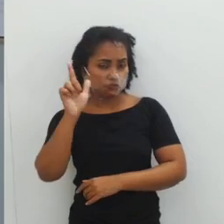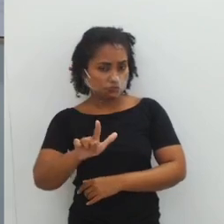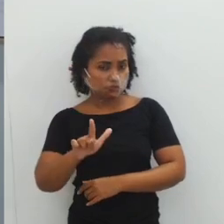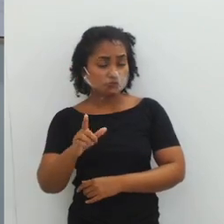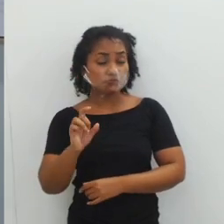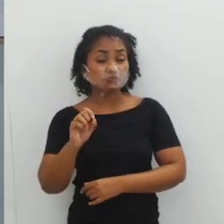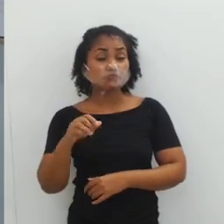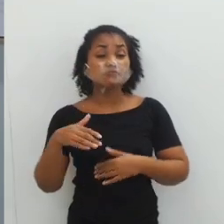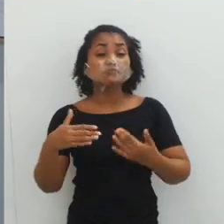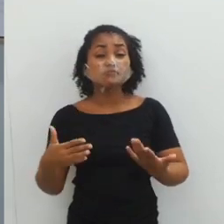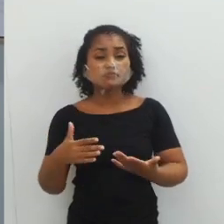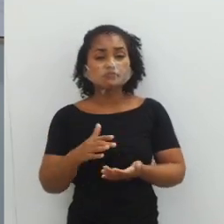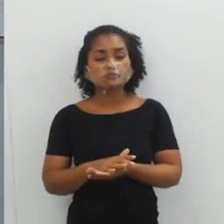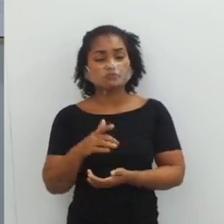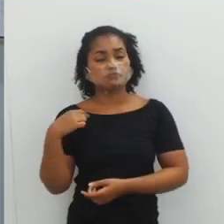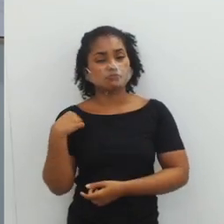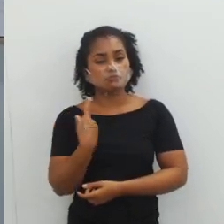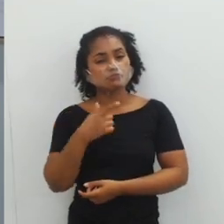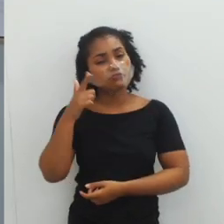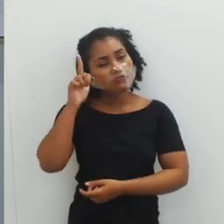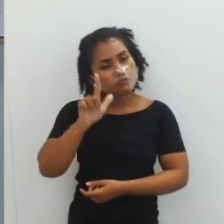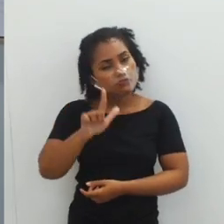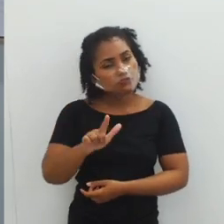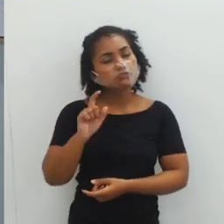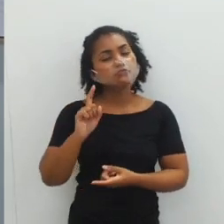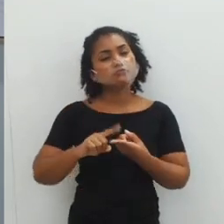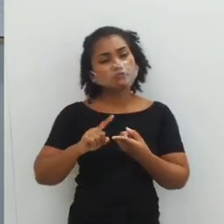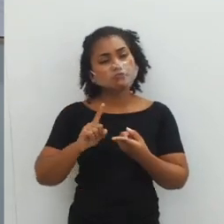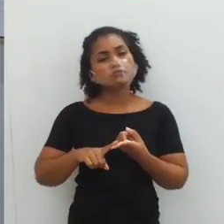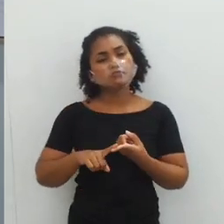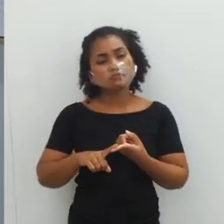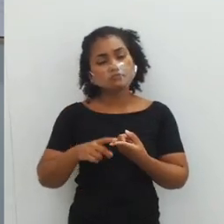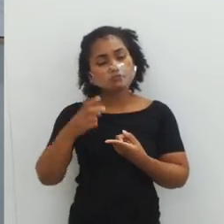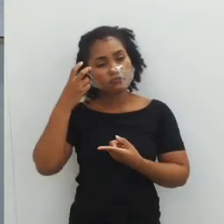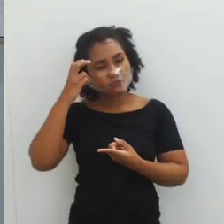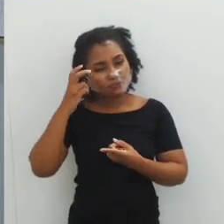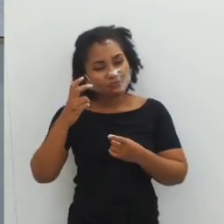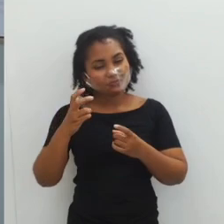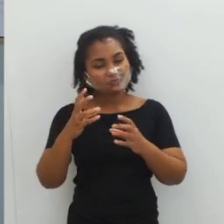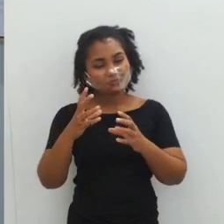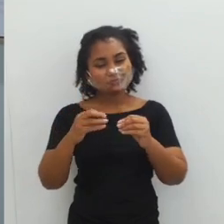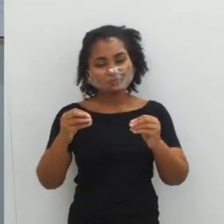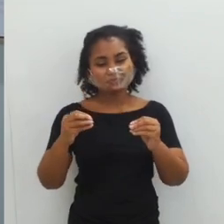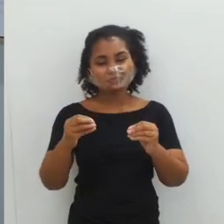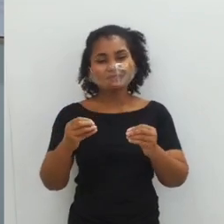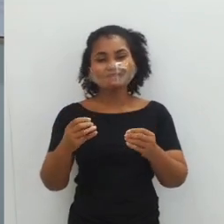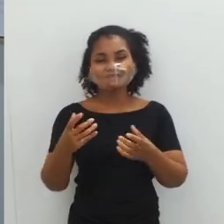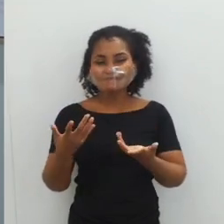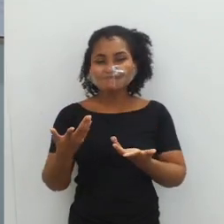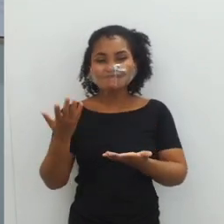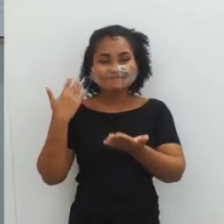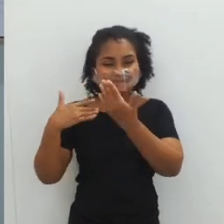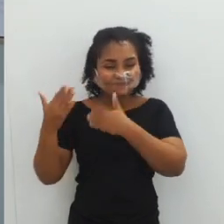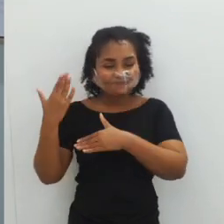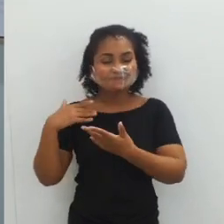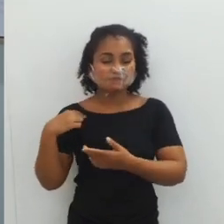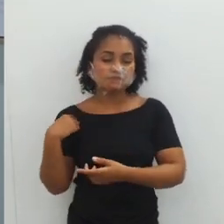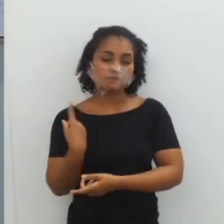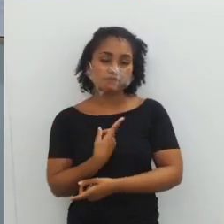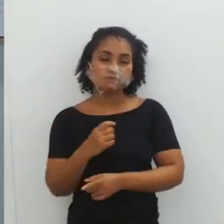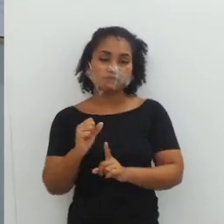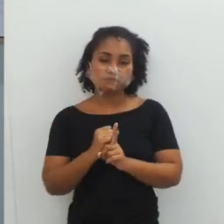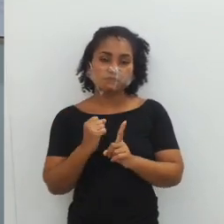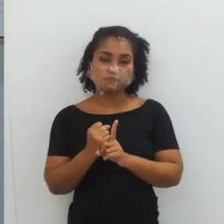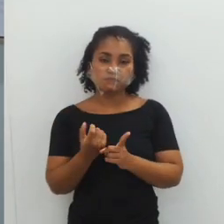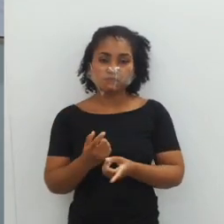desigualdades quando a gente conseguir acabar também com essas culturas que estão aí enraigadas na nossa sociedade.